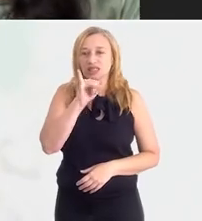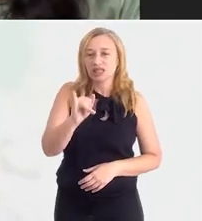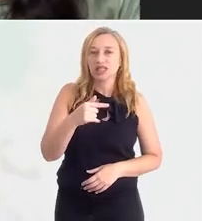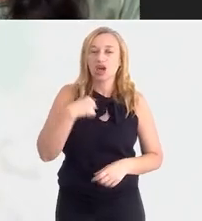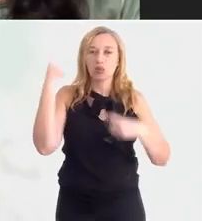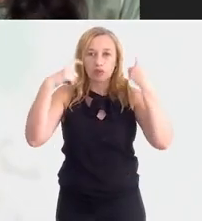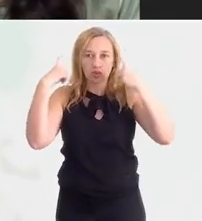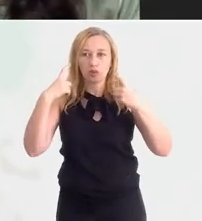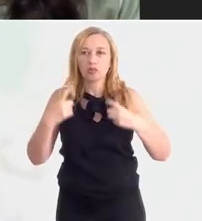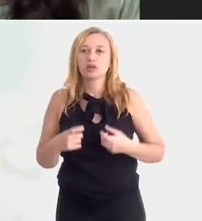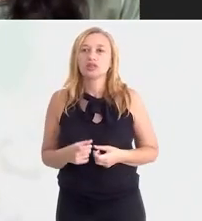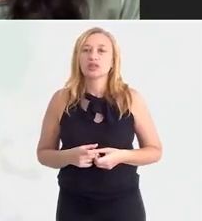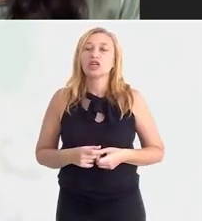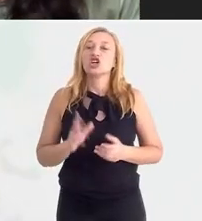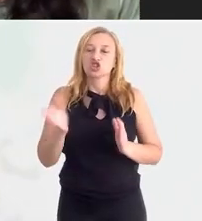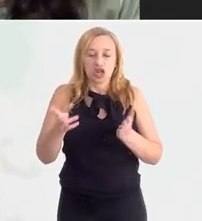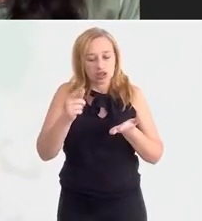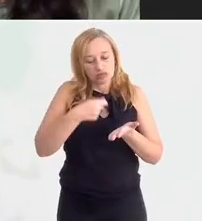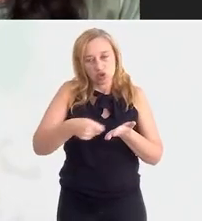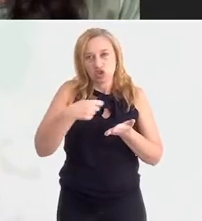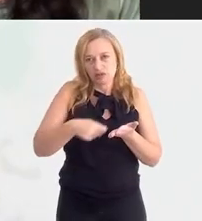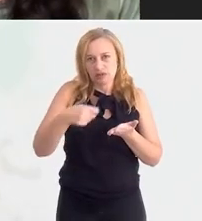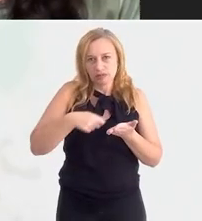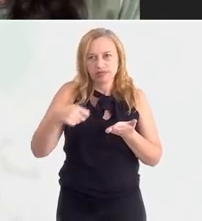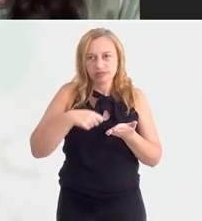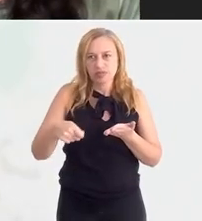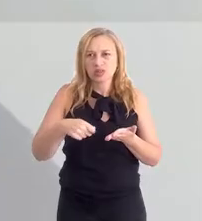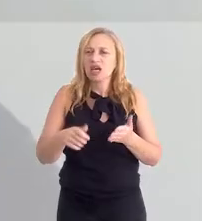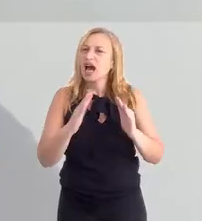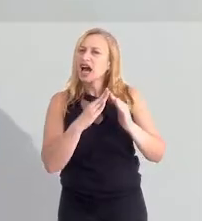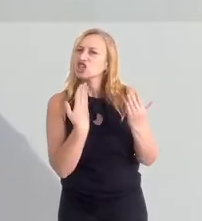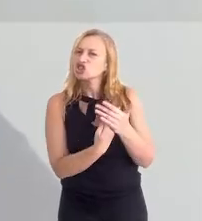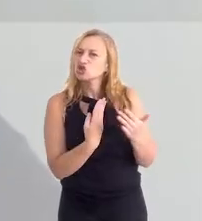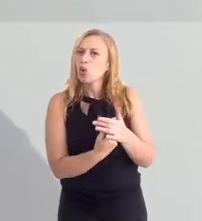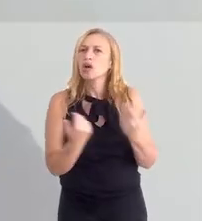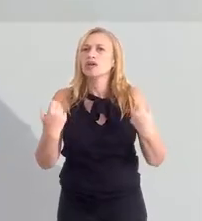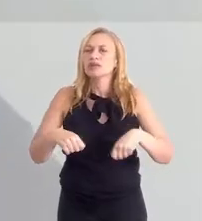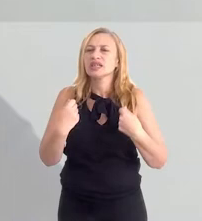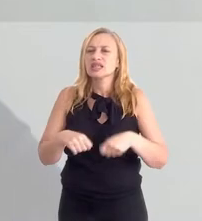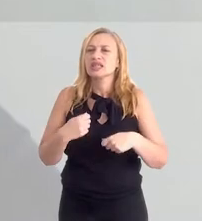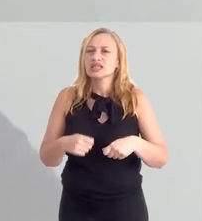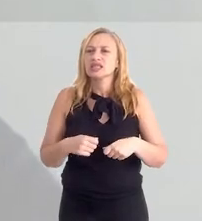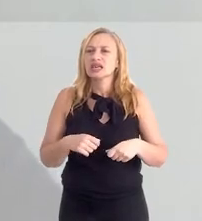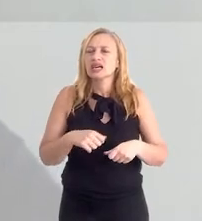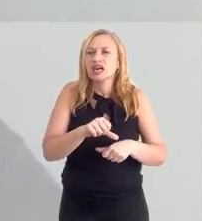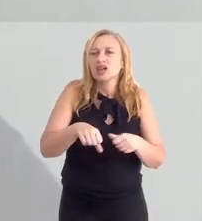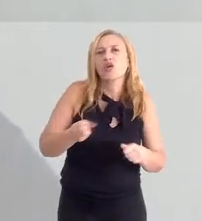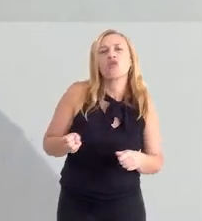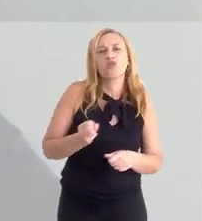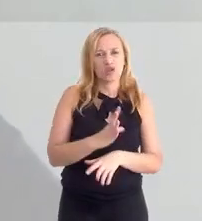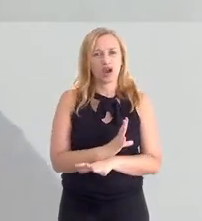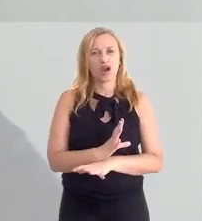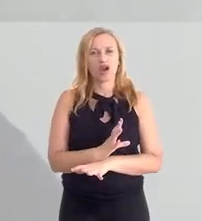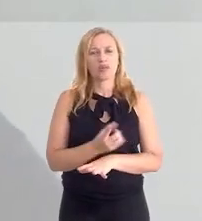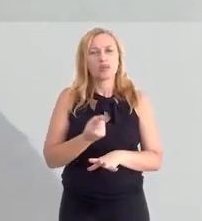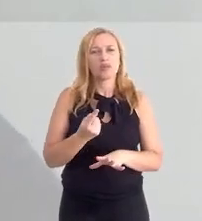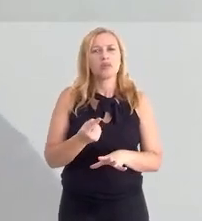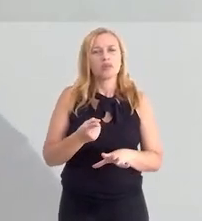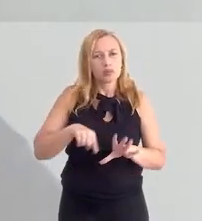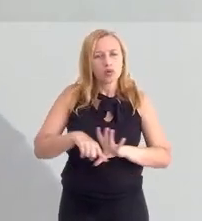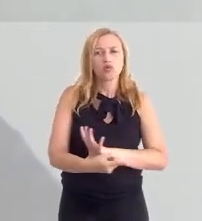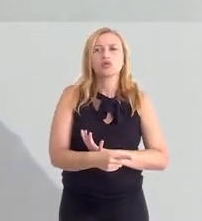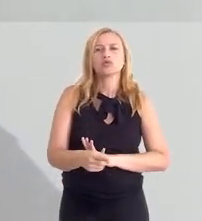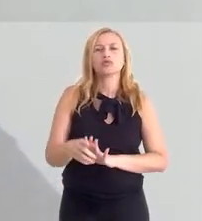que me preocupa bastante, sobre o qual eu já escrevi: é que a escola precisa modernizar-se e mudar de maneira